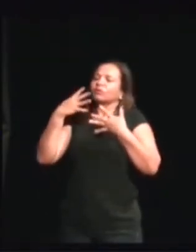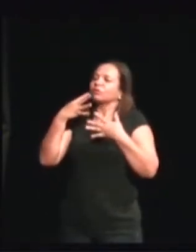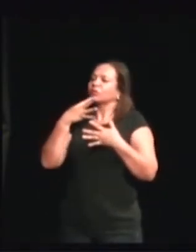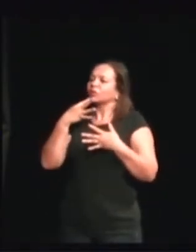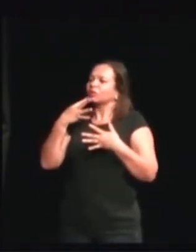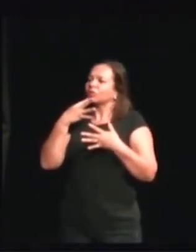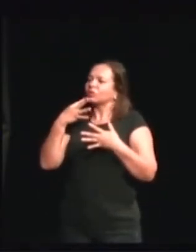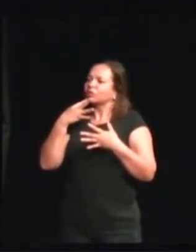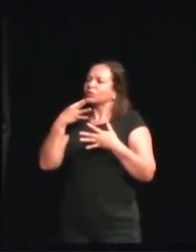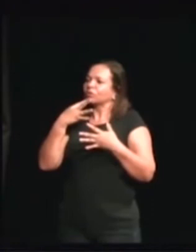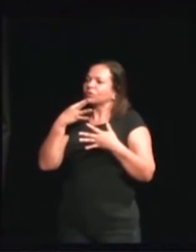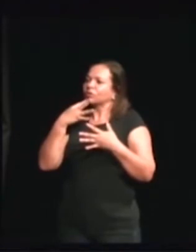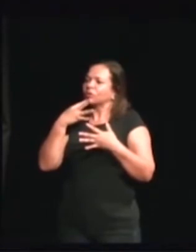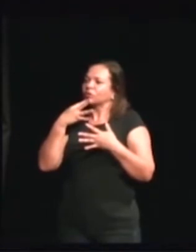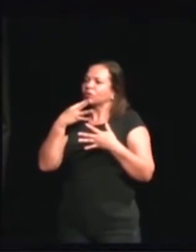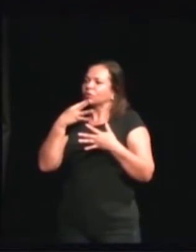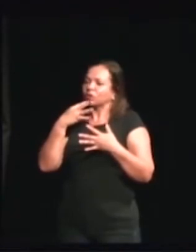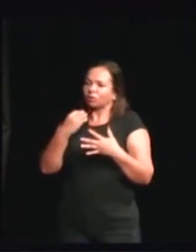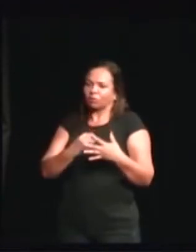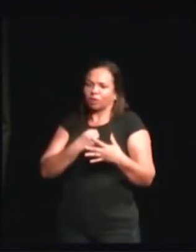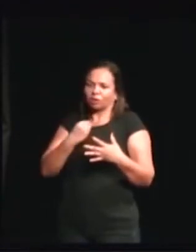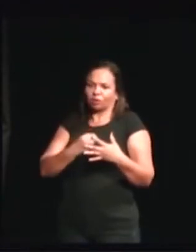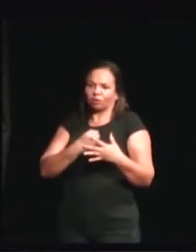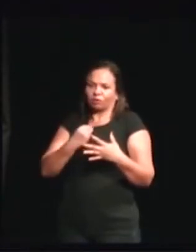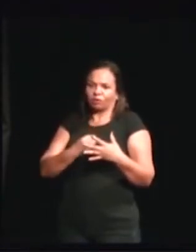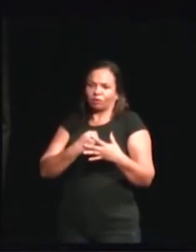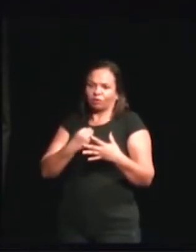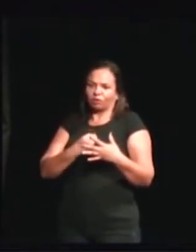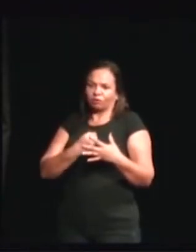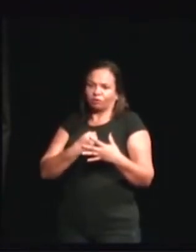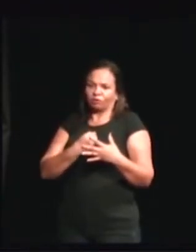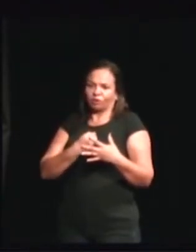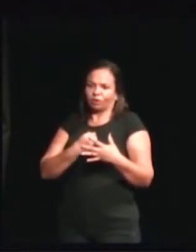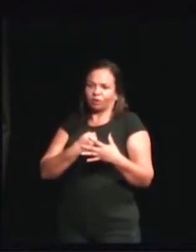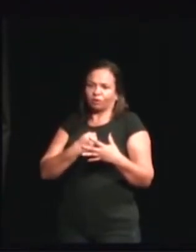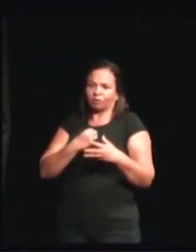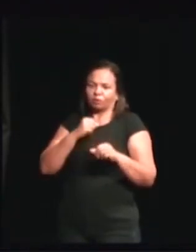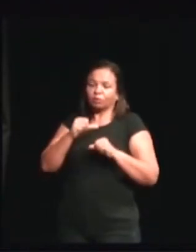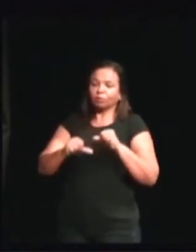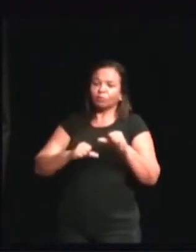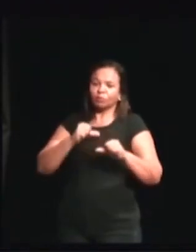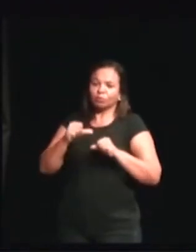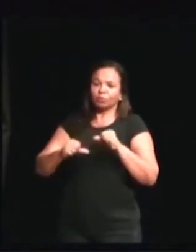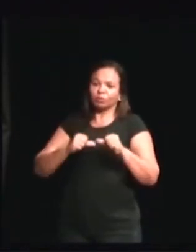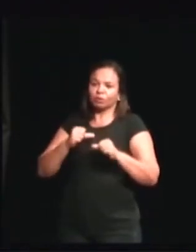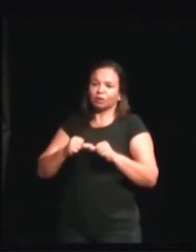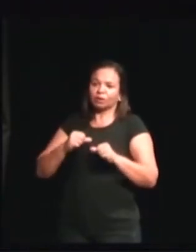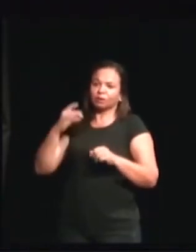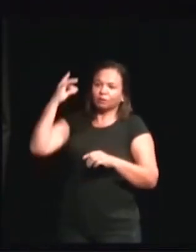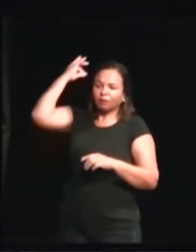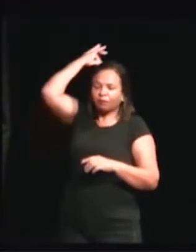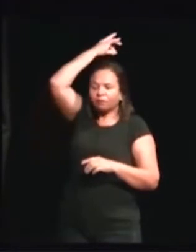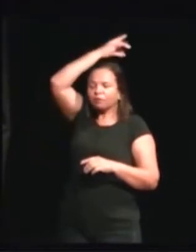novo tempo. Nós sabemos, inclusive, isso torna a coisa ainda mais necessária de entendimento para nós, que